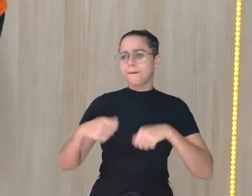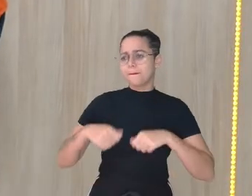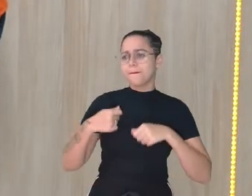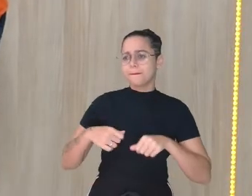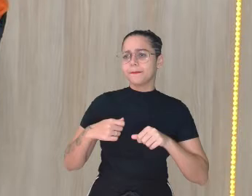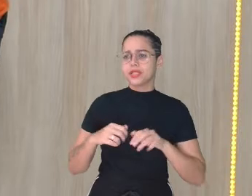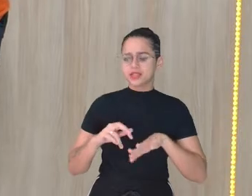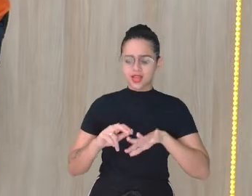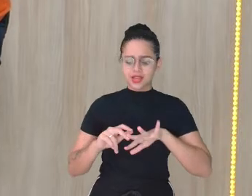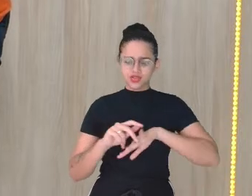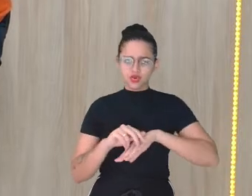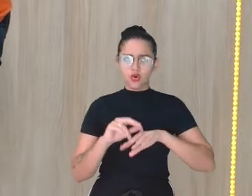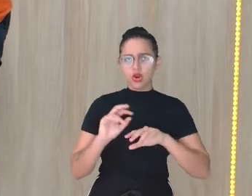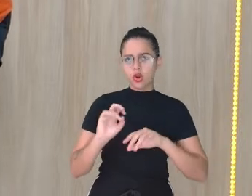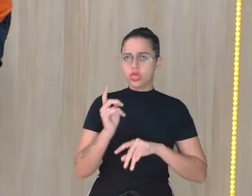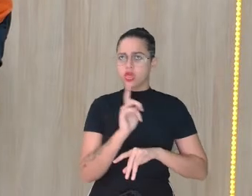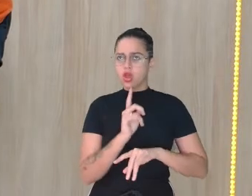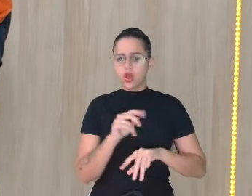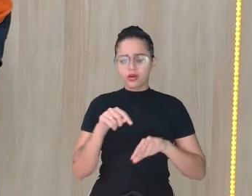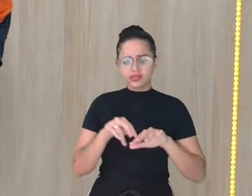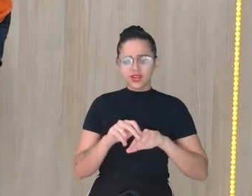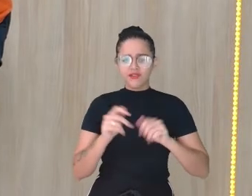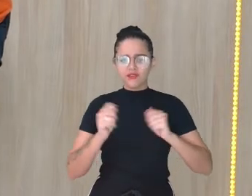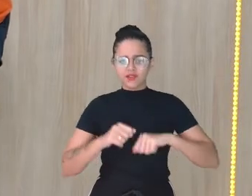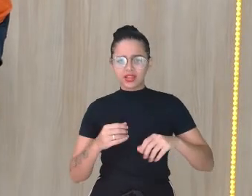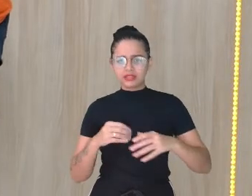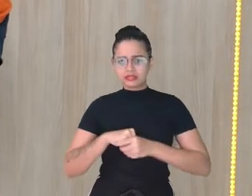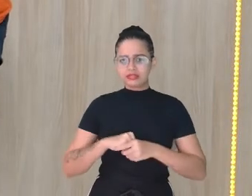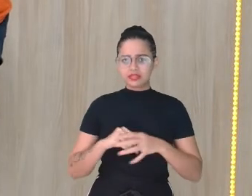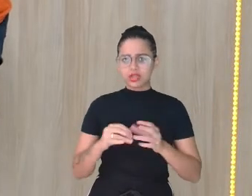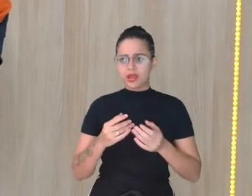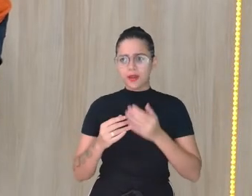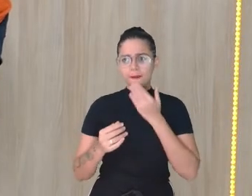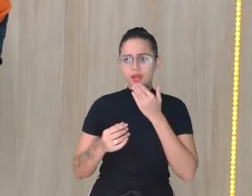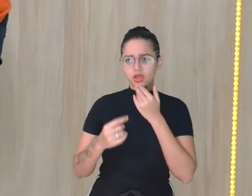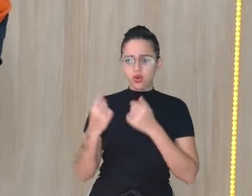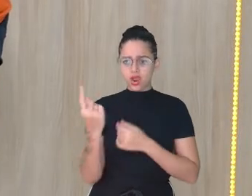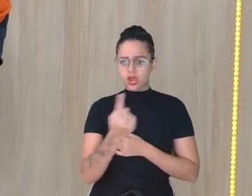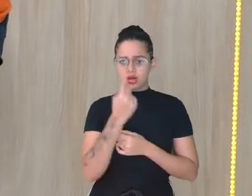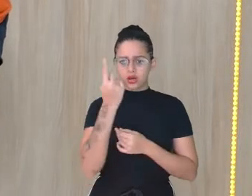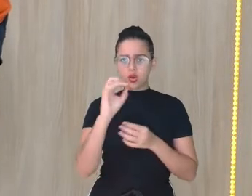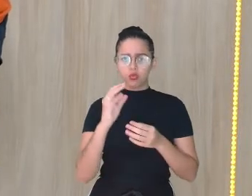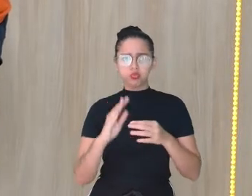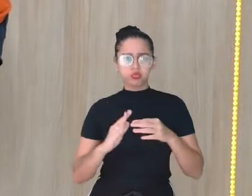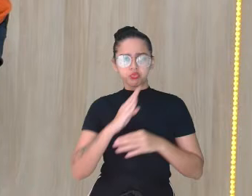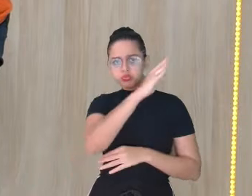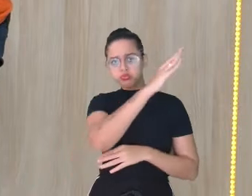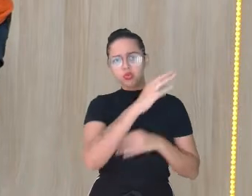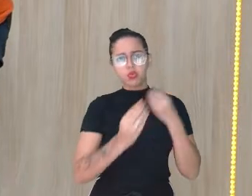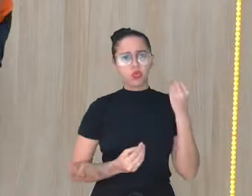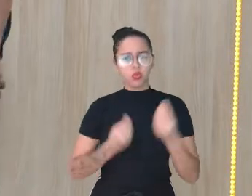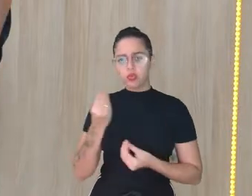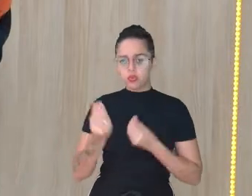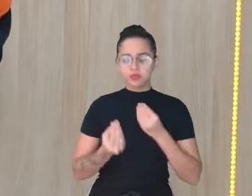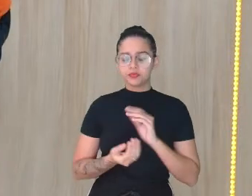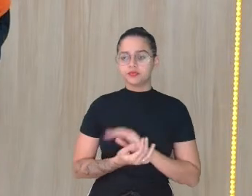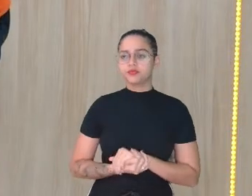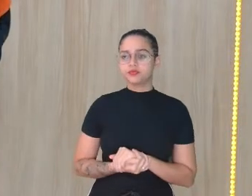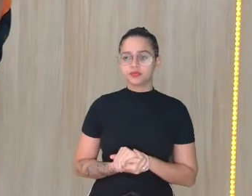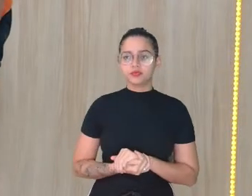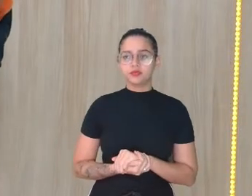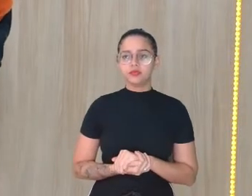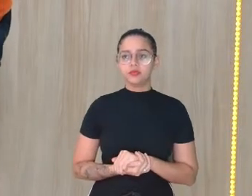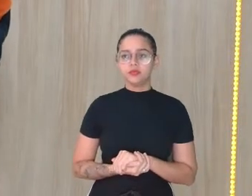colocar escada? Não vai? Essa escada vai caber? É melhor uma em caracol, uma escada reta? Como é isso, né?